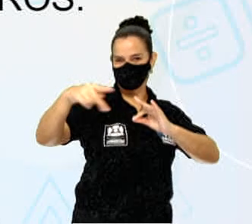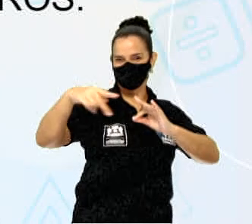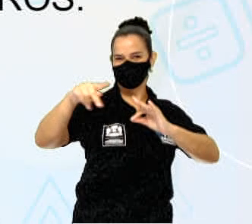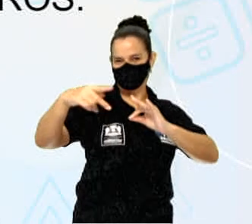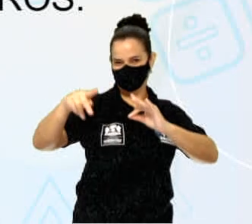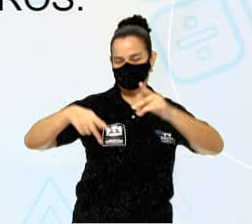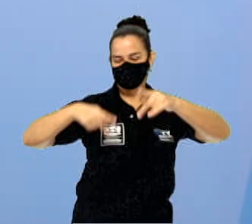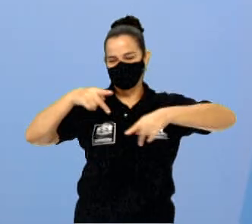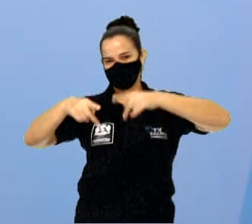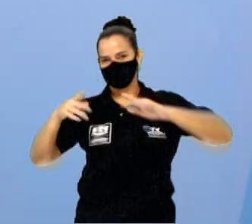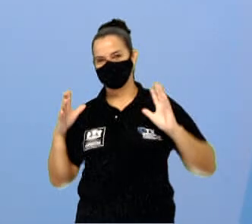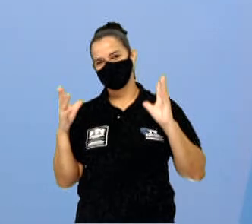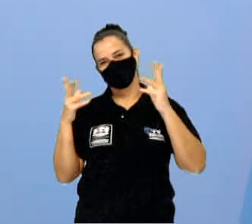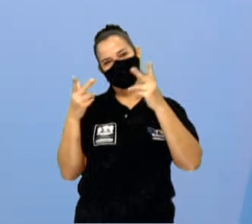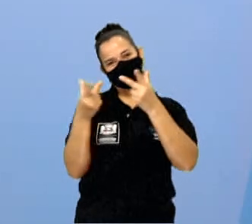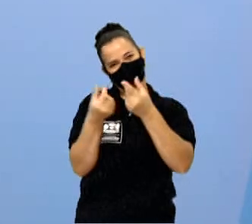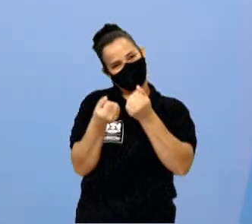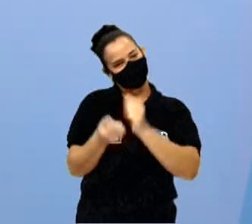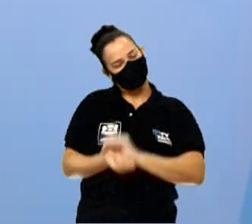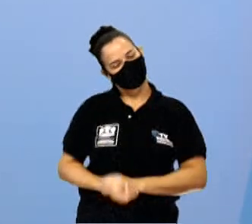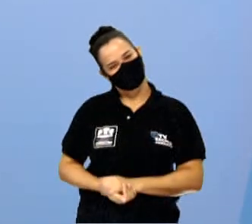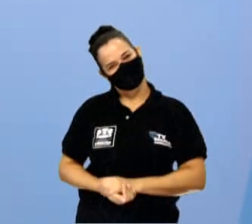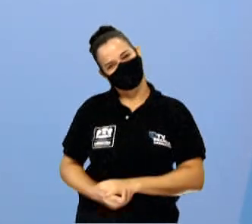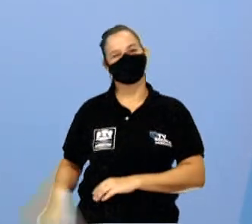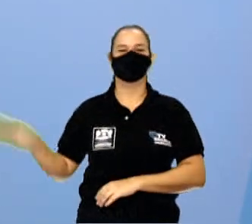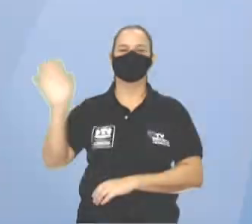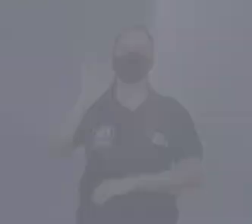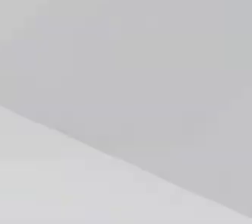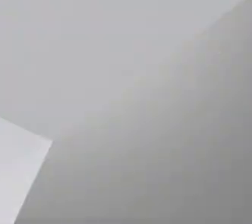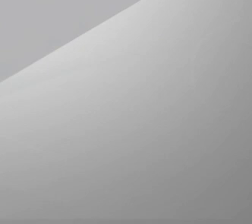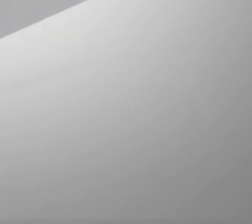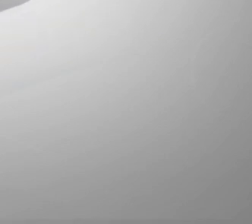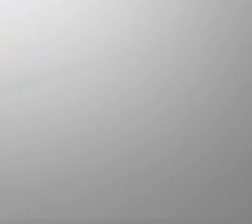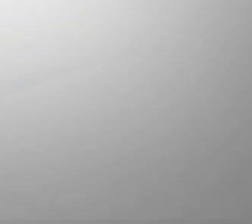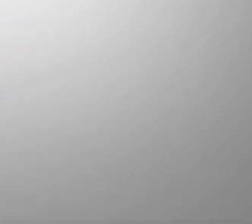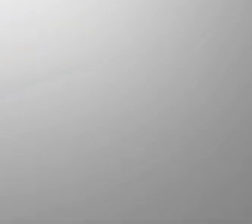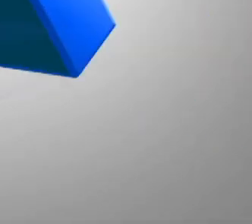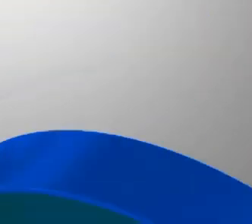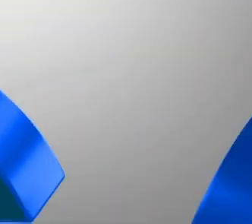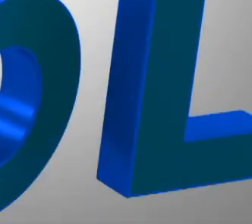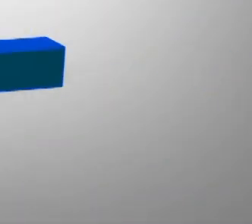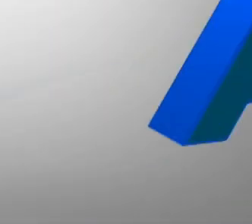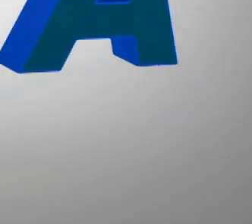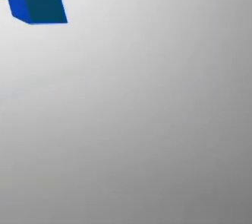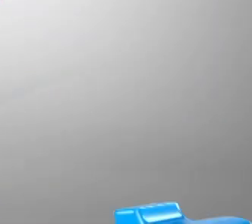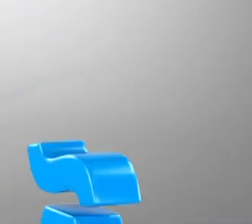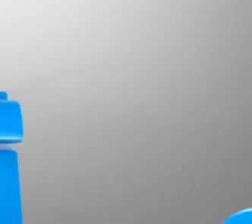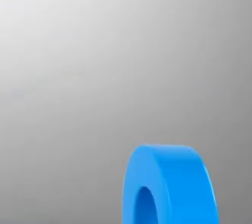humanidade para todos. Tchau!